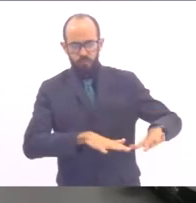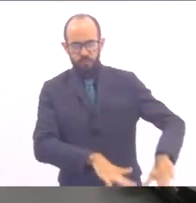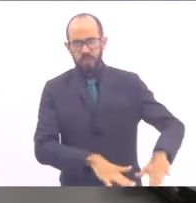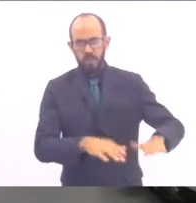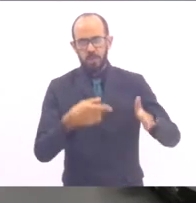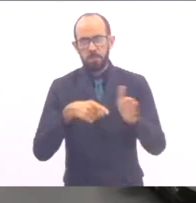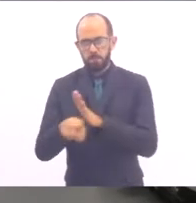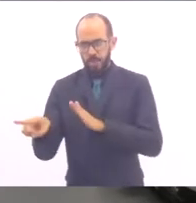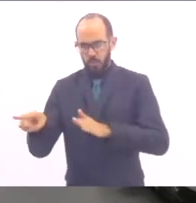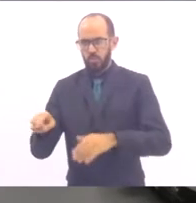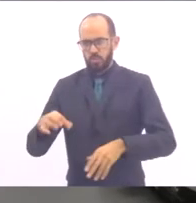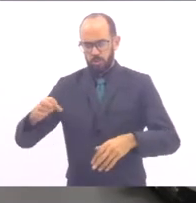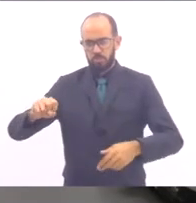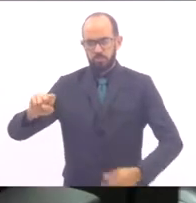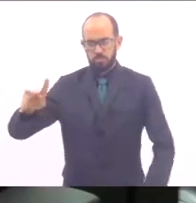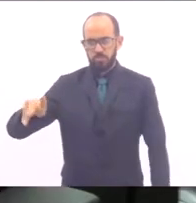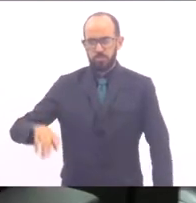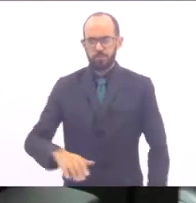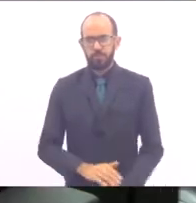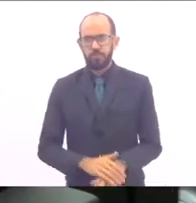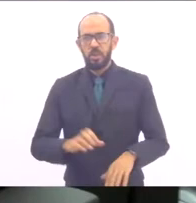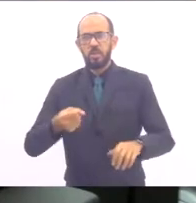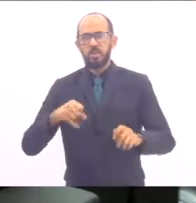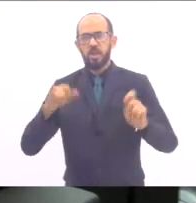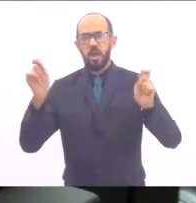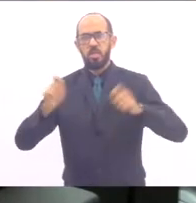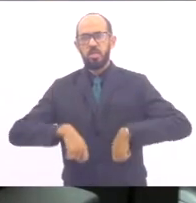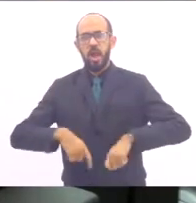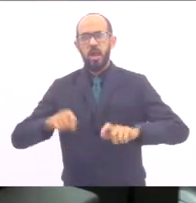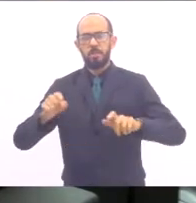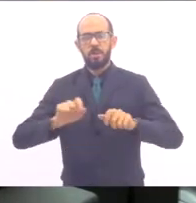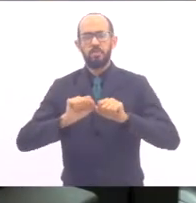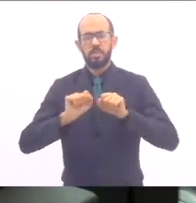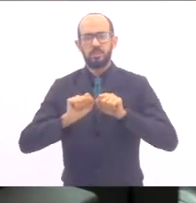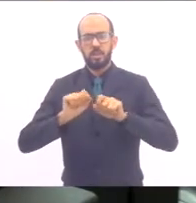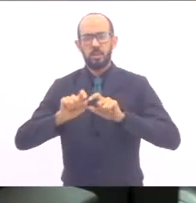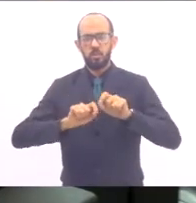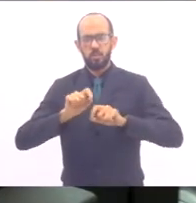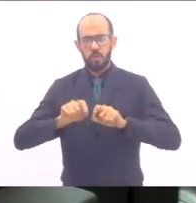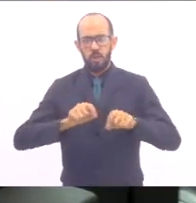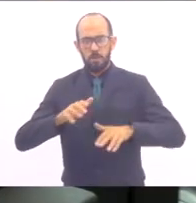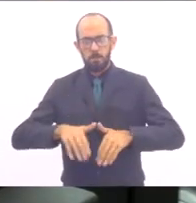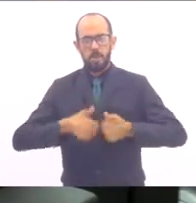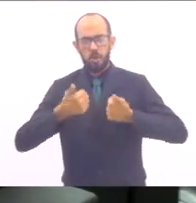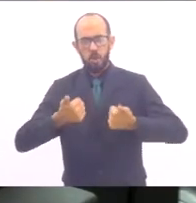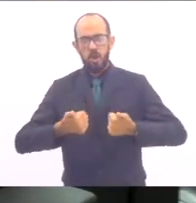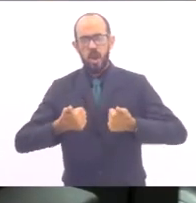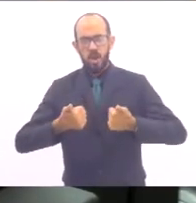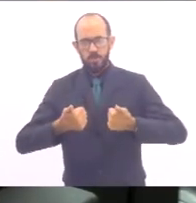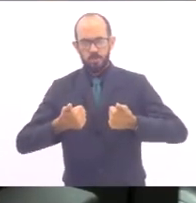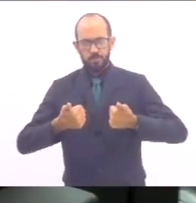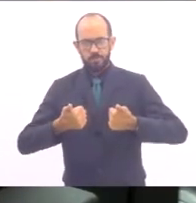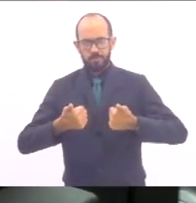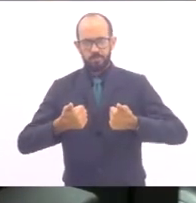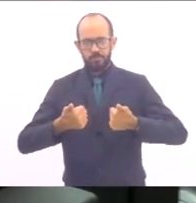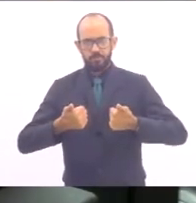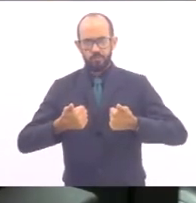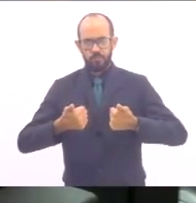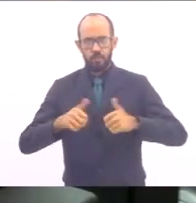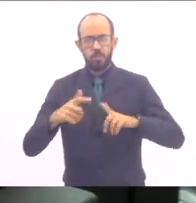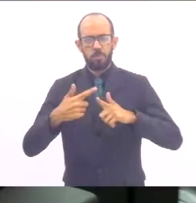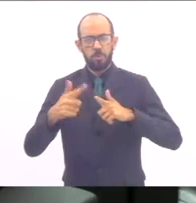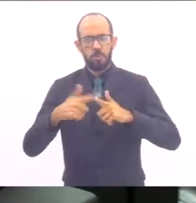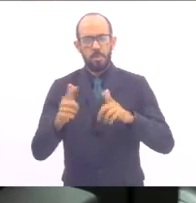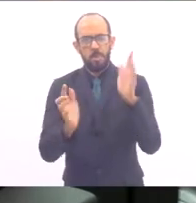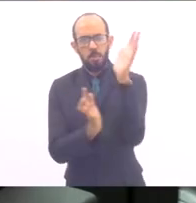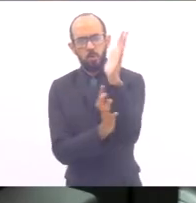Deixa feita, fez bem. Se existe alguma possibilidade de melhorar a questão da burocracia